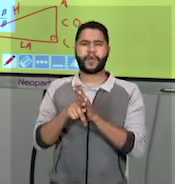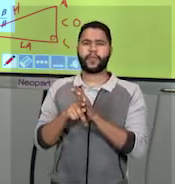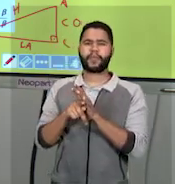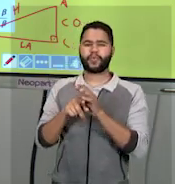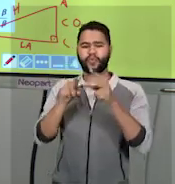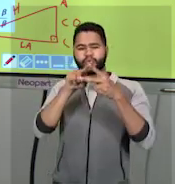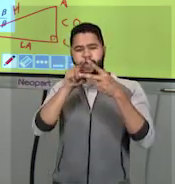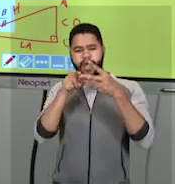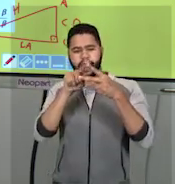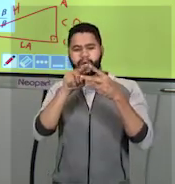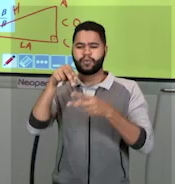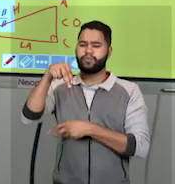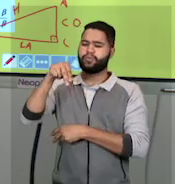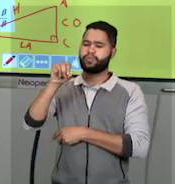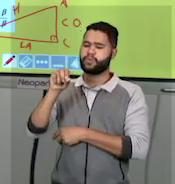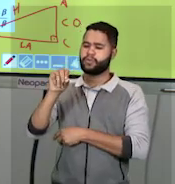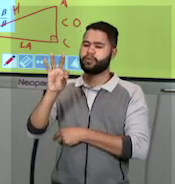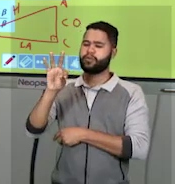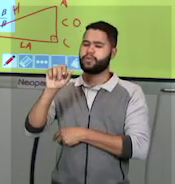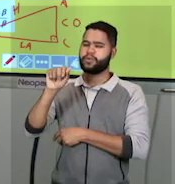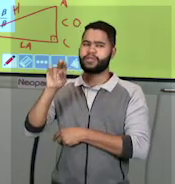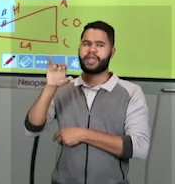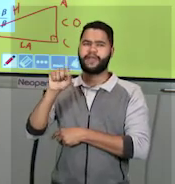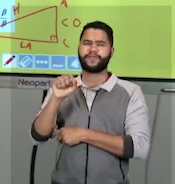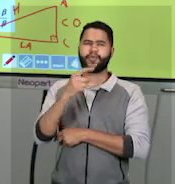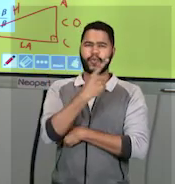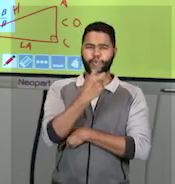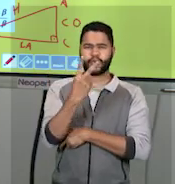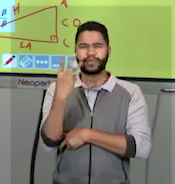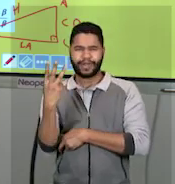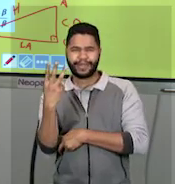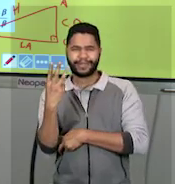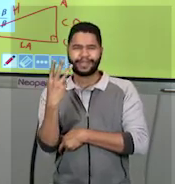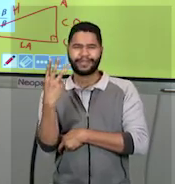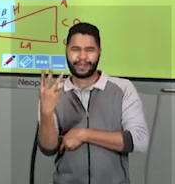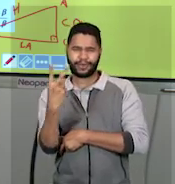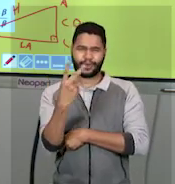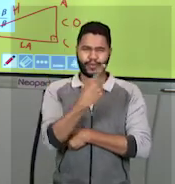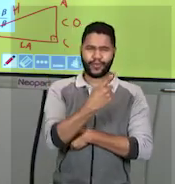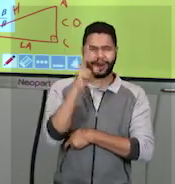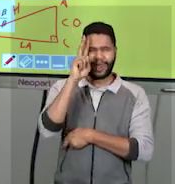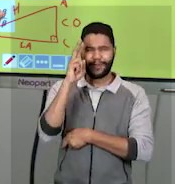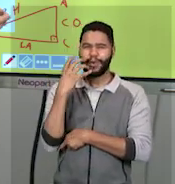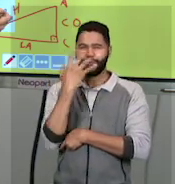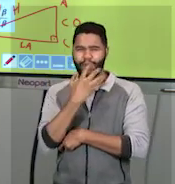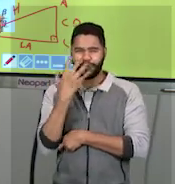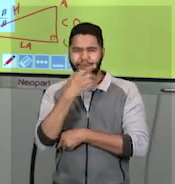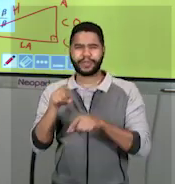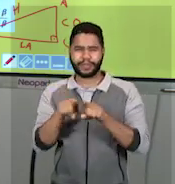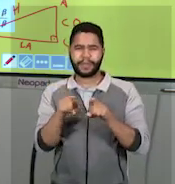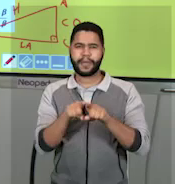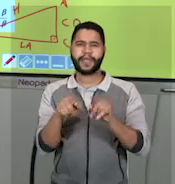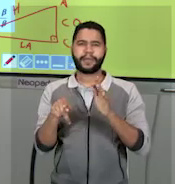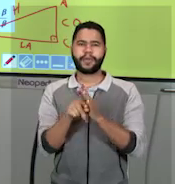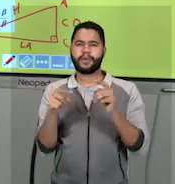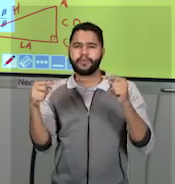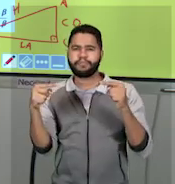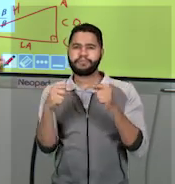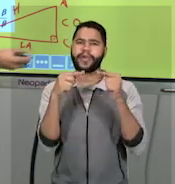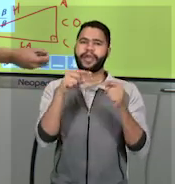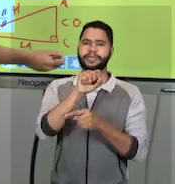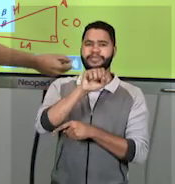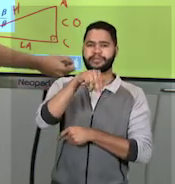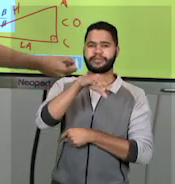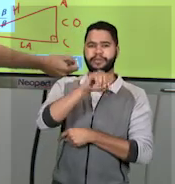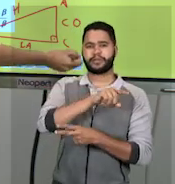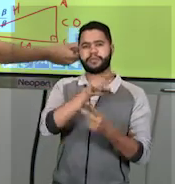notáveis, e 1, 2, 3, 3, 2, 1, lembra que tem até a musiquinha? Então é isso aí. Então, aquela relação de seno e cosseno, só para a gente